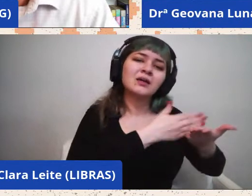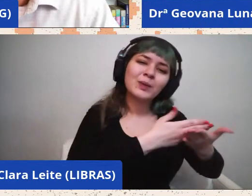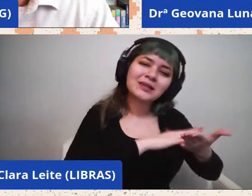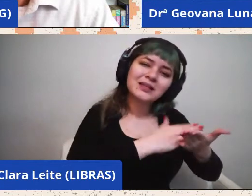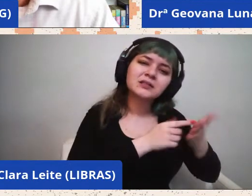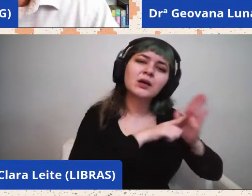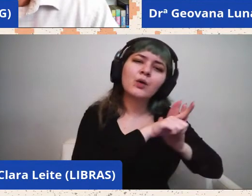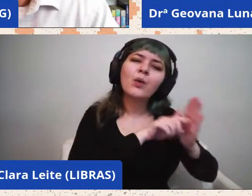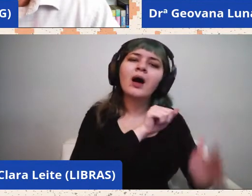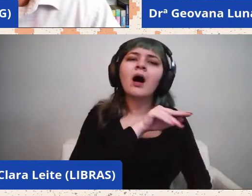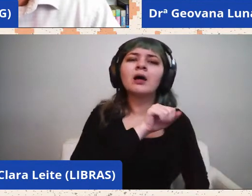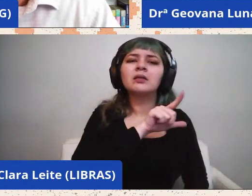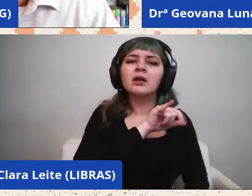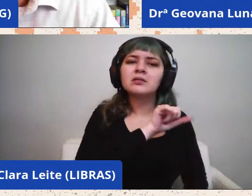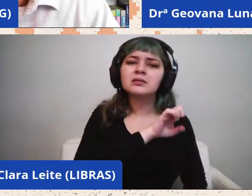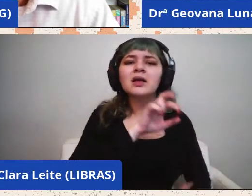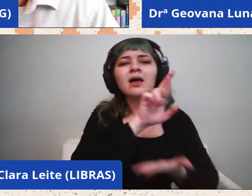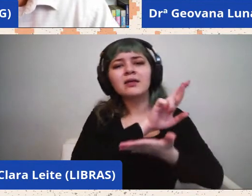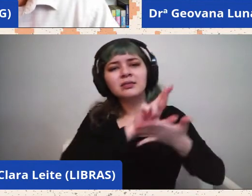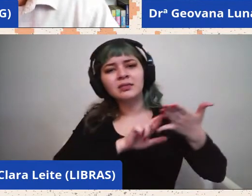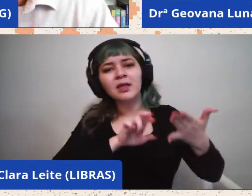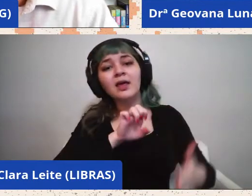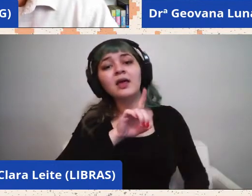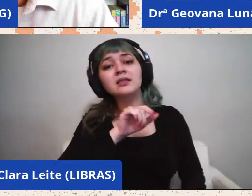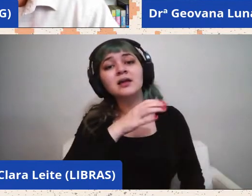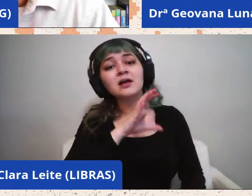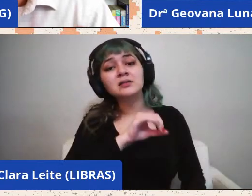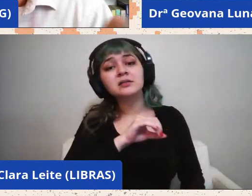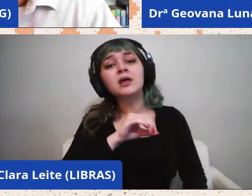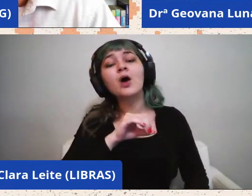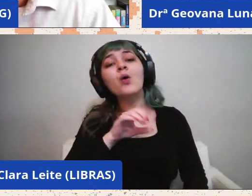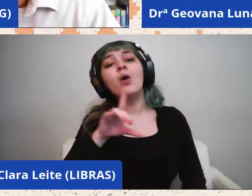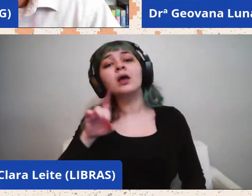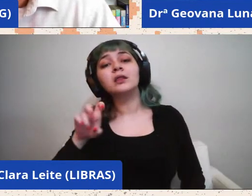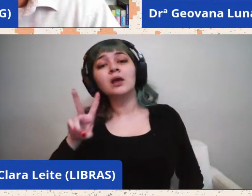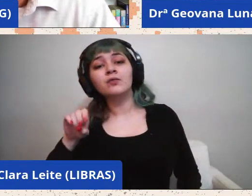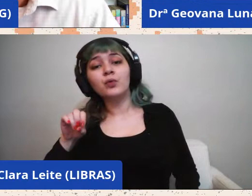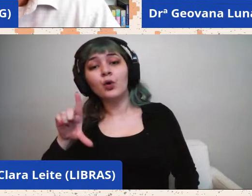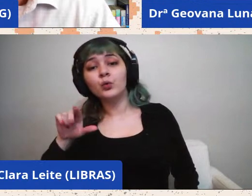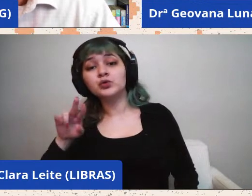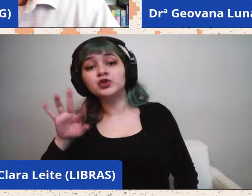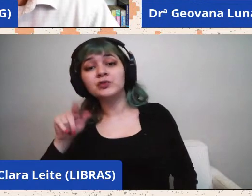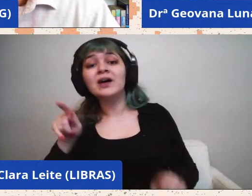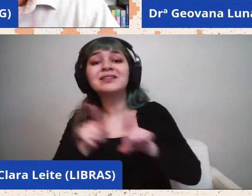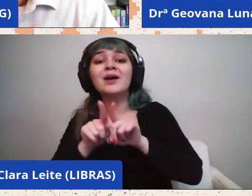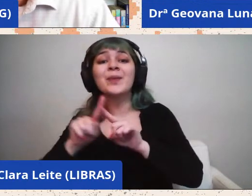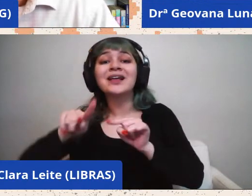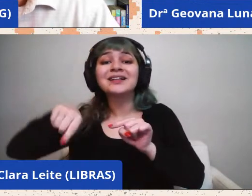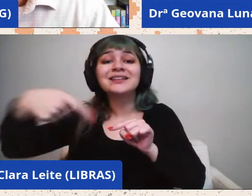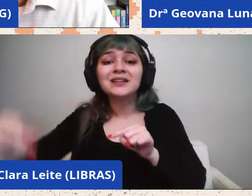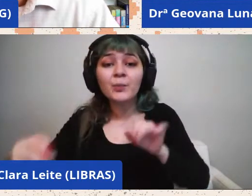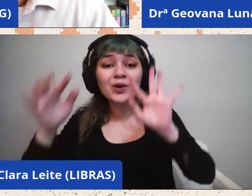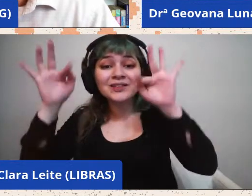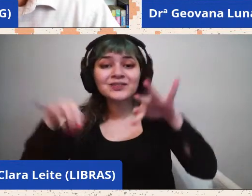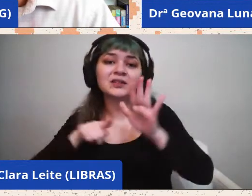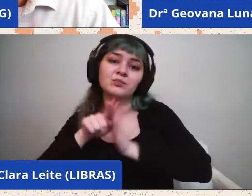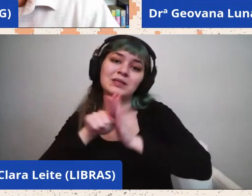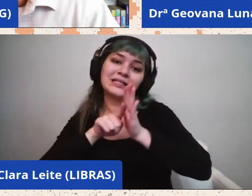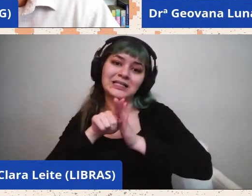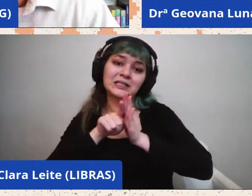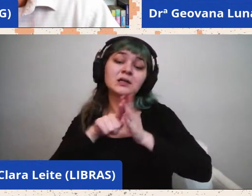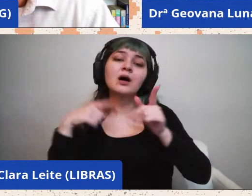na redação, na devolutiva, e aquilo que nós vamos fazer após a pesquisa, que geralmente nós vamos ter